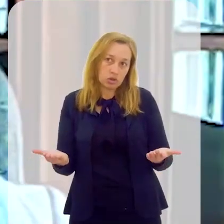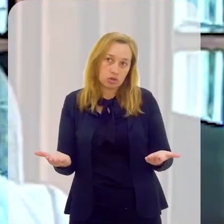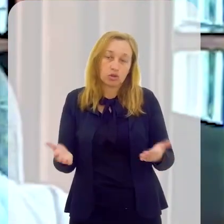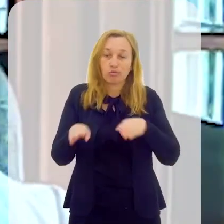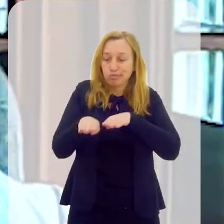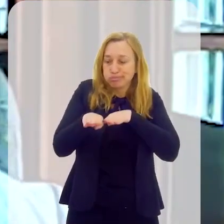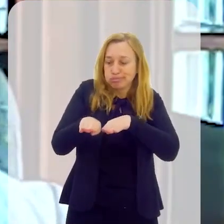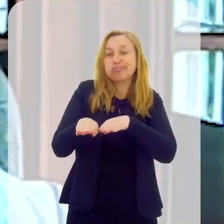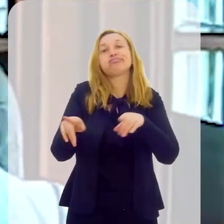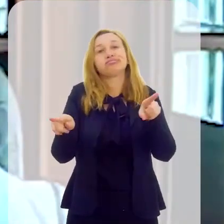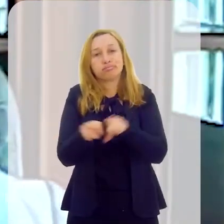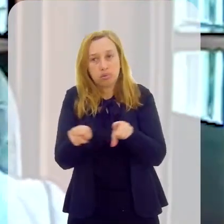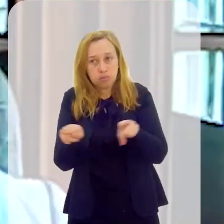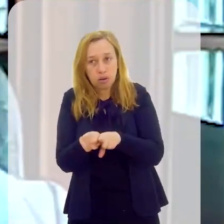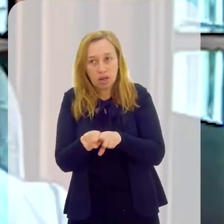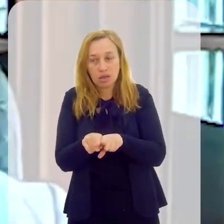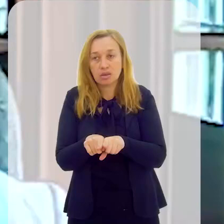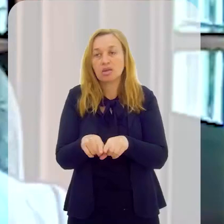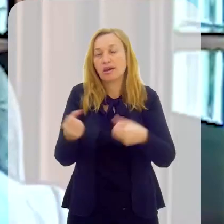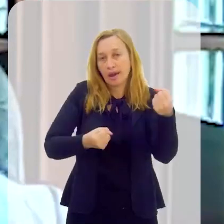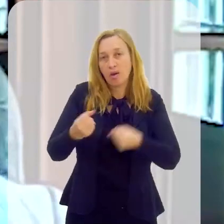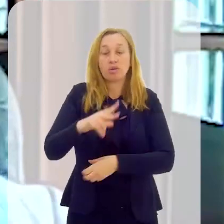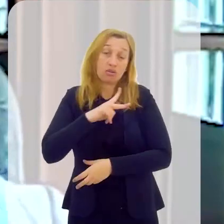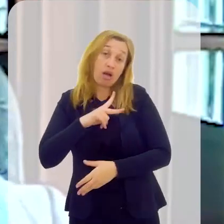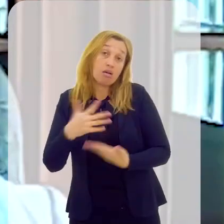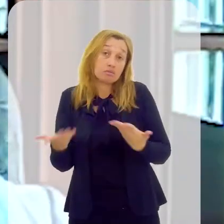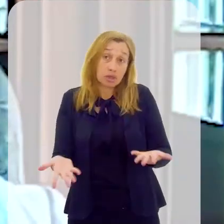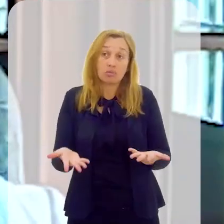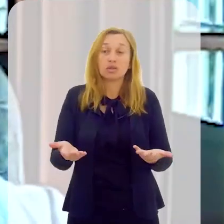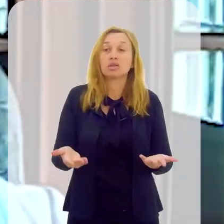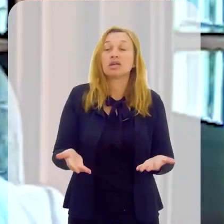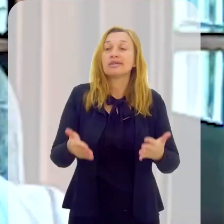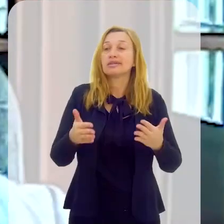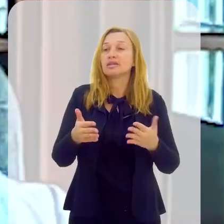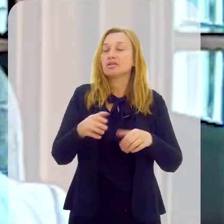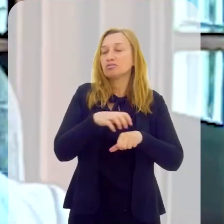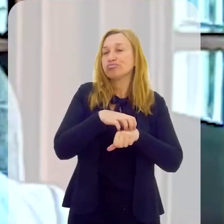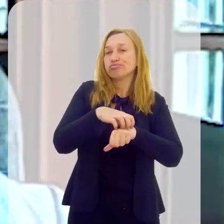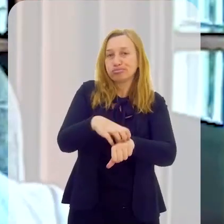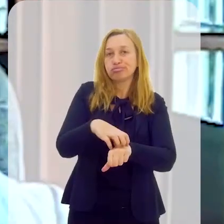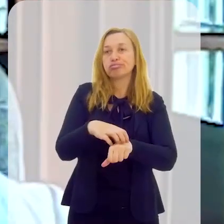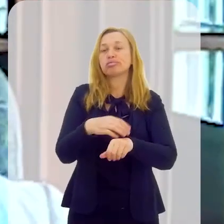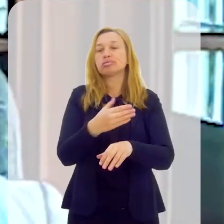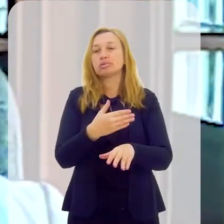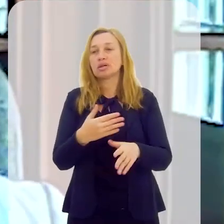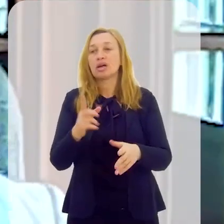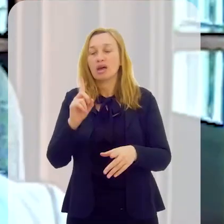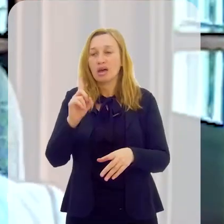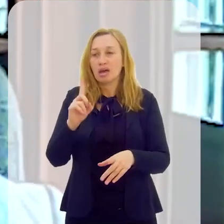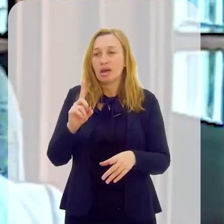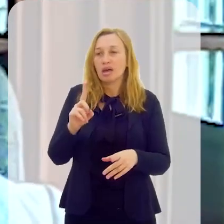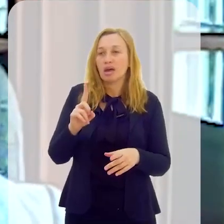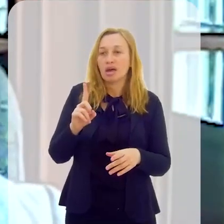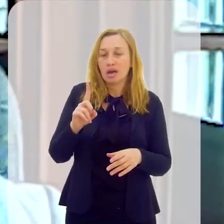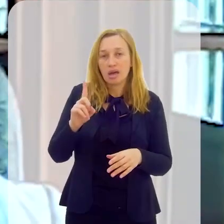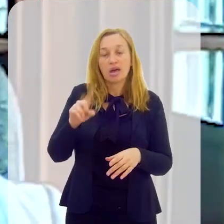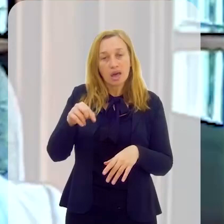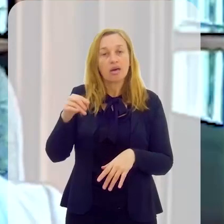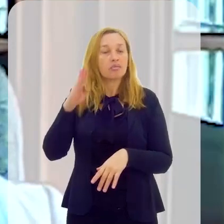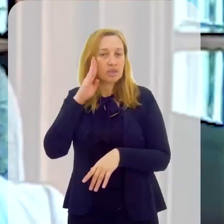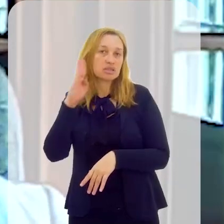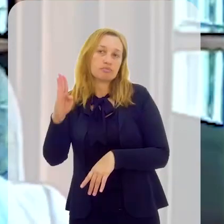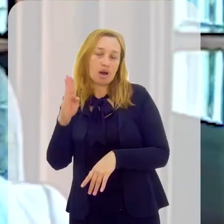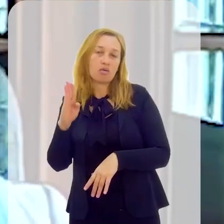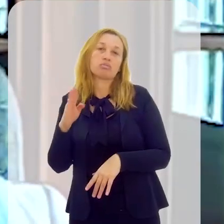né? Ou até nos congestionamentos também do transporte particular. Então, essa questão da mobilidade também